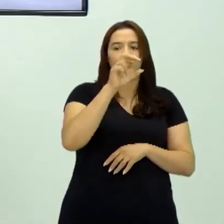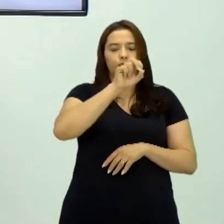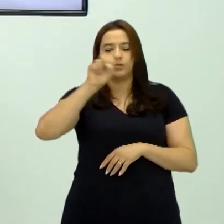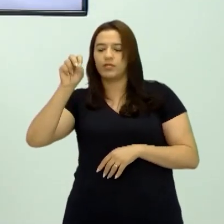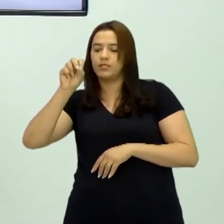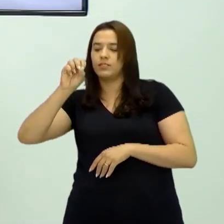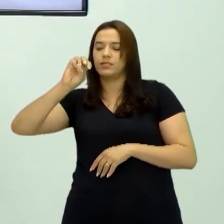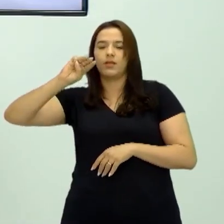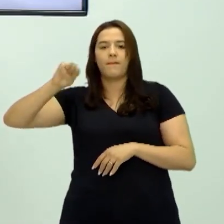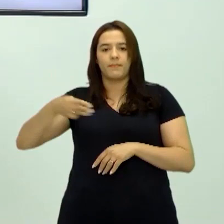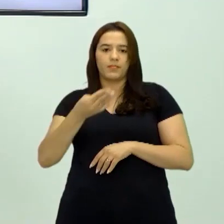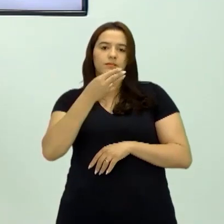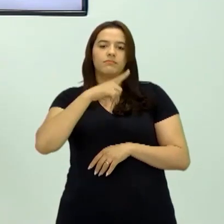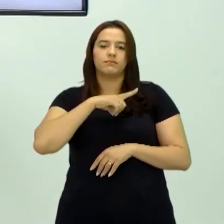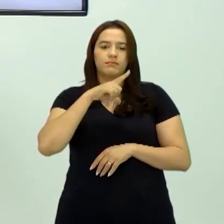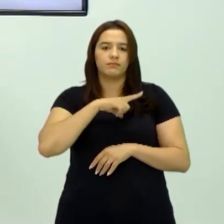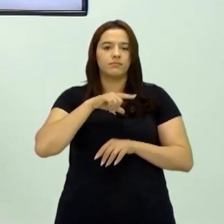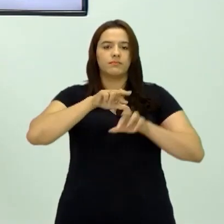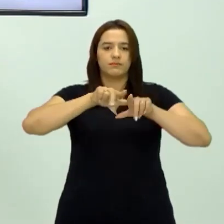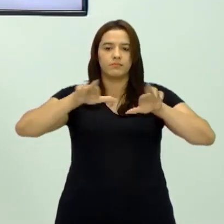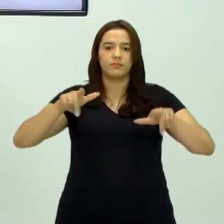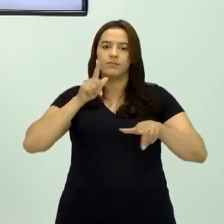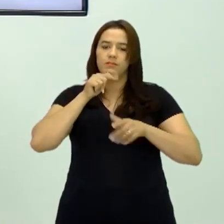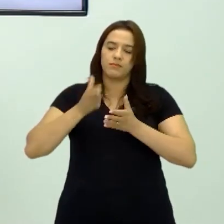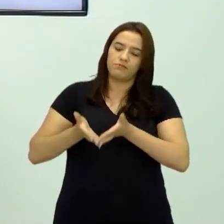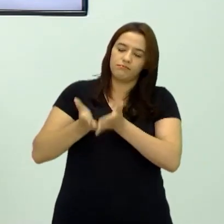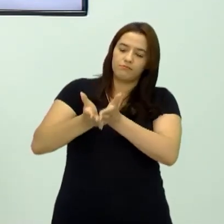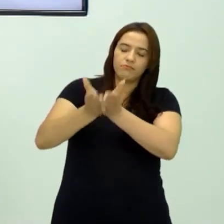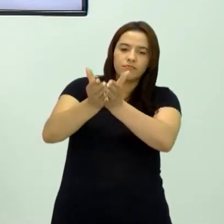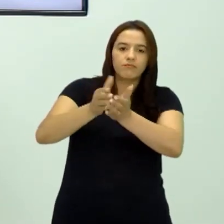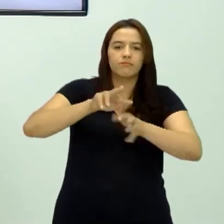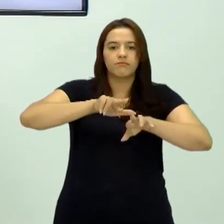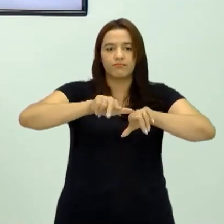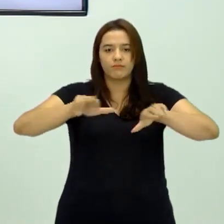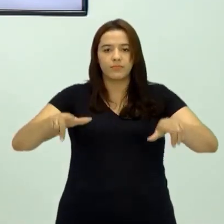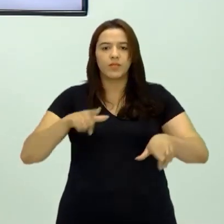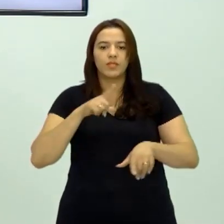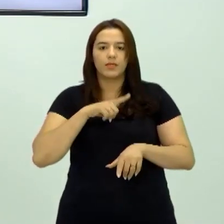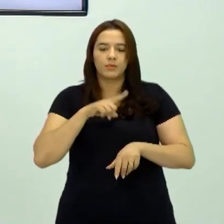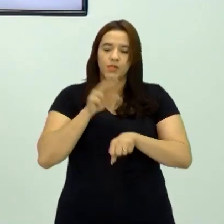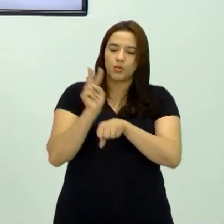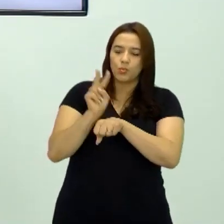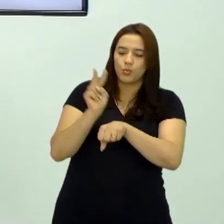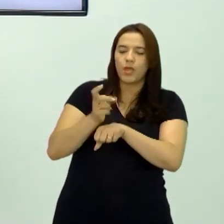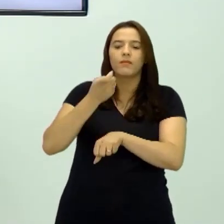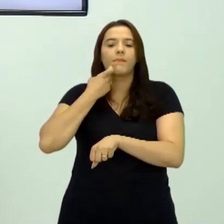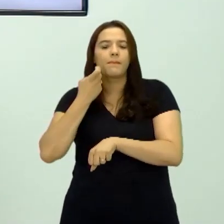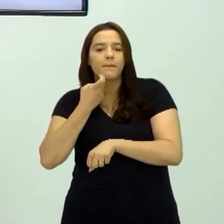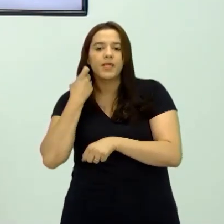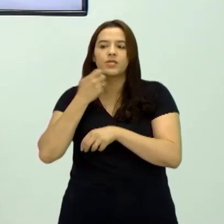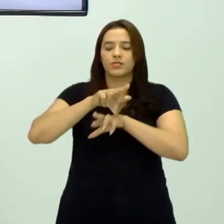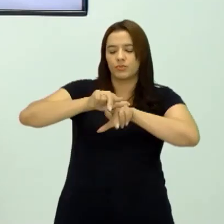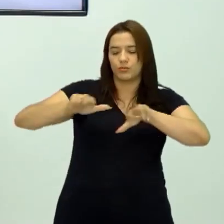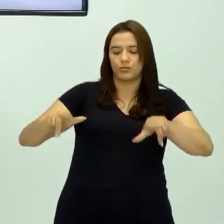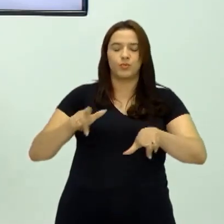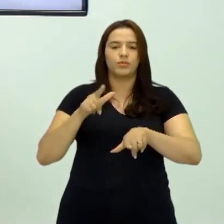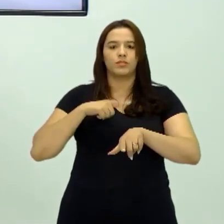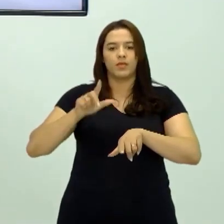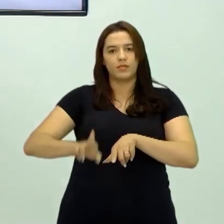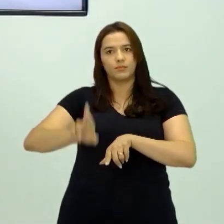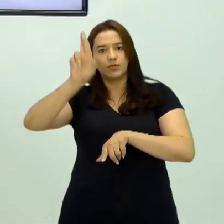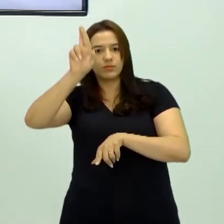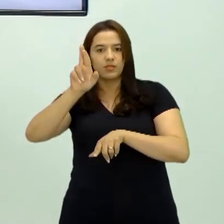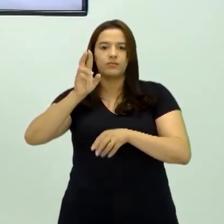pertencem ao Brasil, e nós temos ecossistemas aquáticos que têm que ser preservados e são de responsabilidades tanto